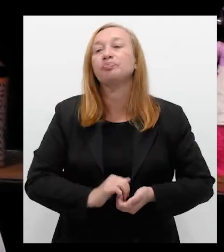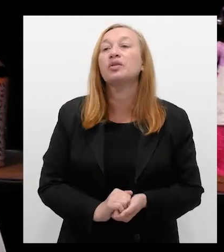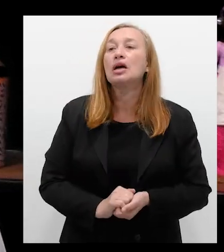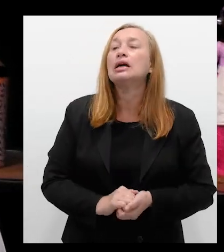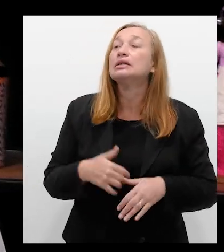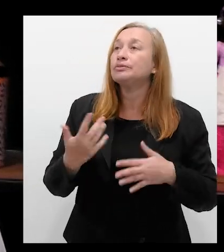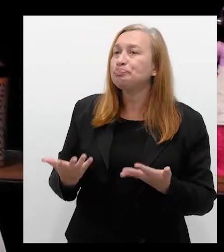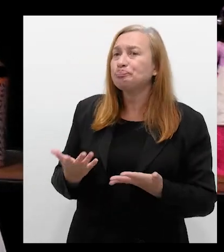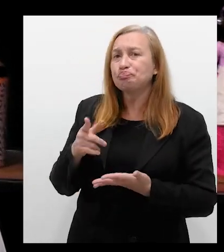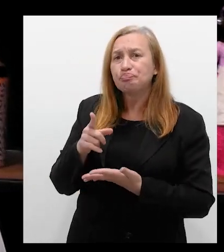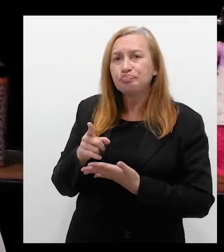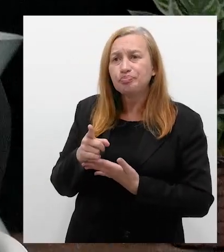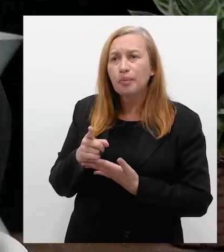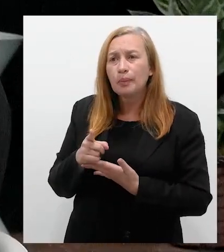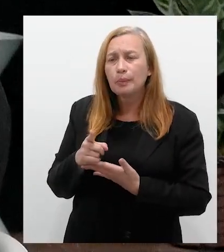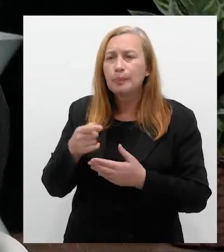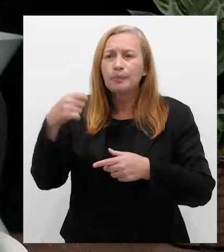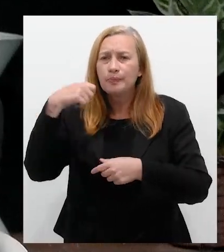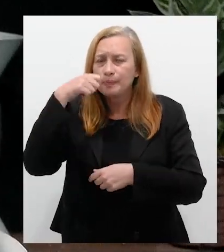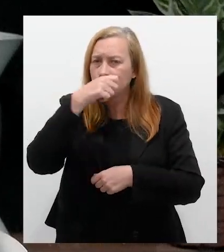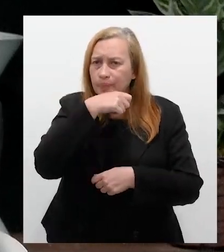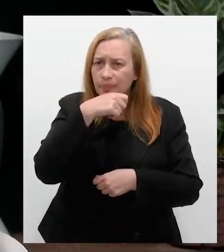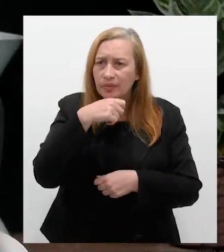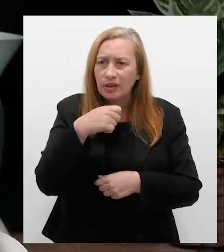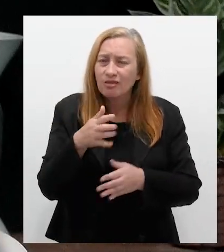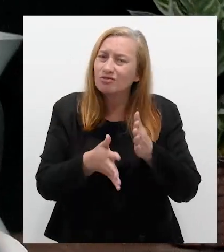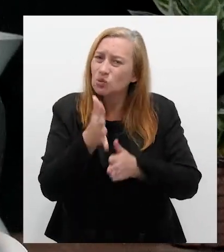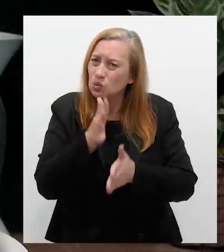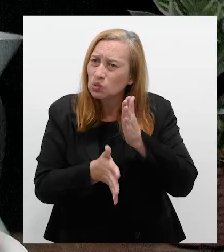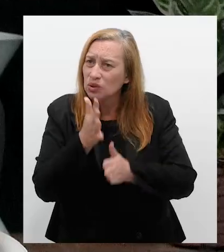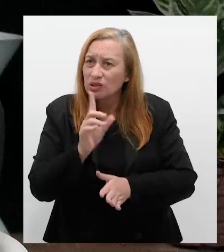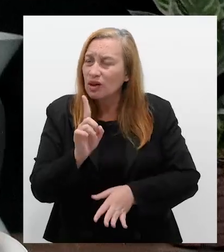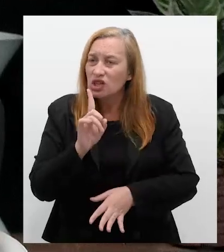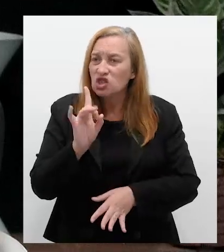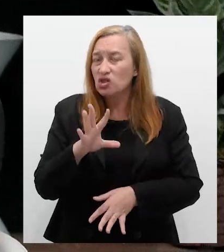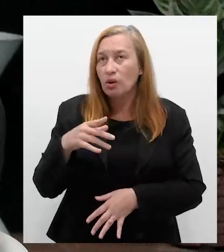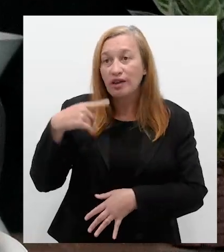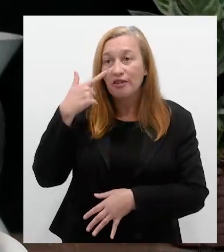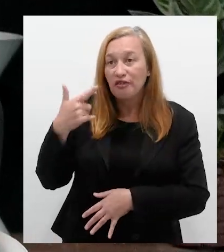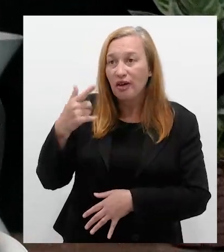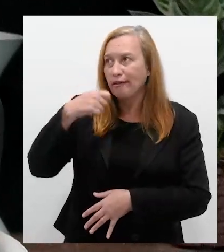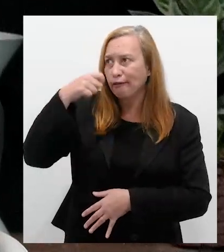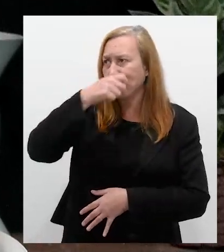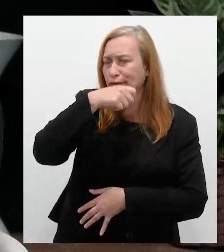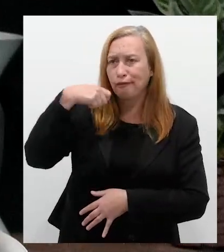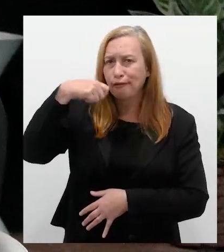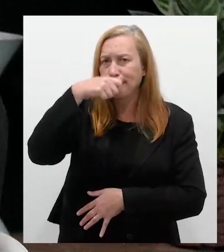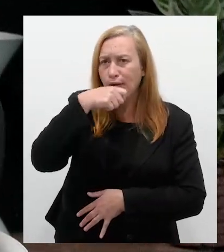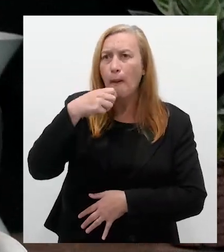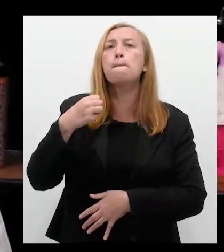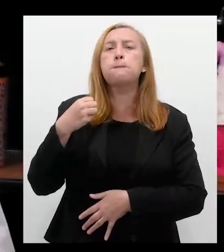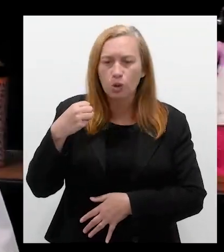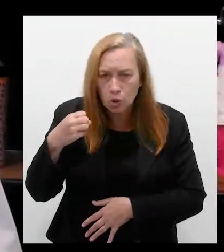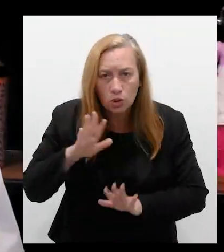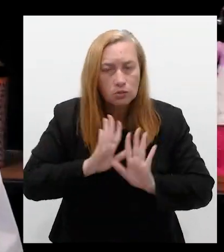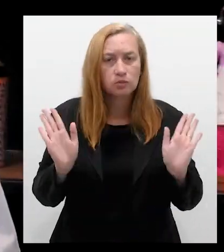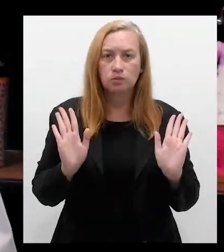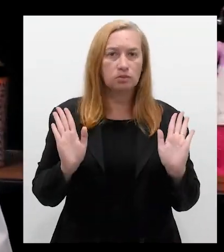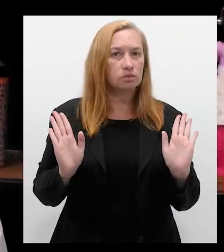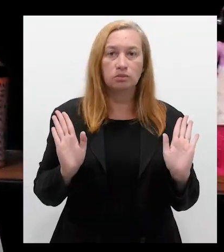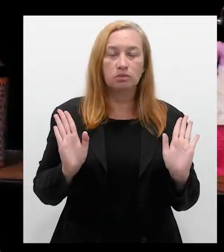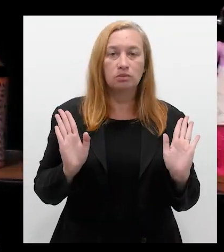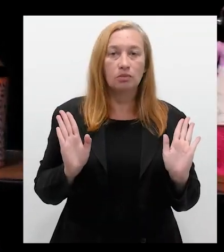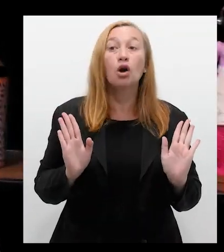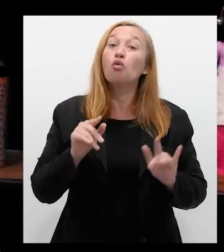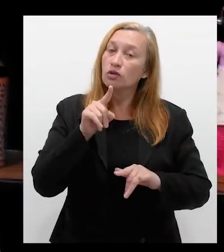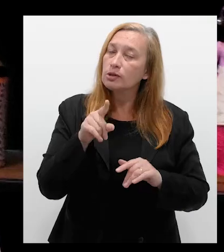nasce. Quer dizer, a escovação ela é muito complexa. Sim. Não é só aquilo que a gente vê, né? Sim. Escovar, simplesmente bochechar e